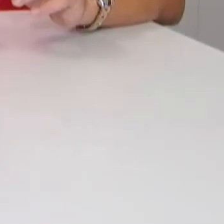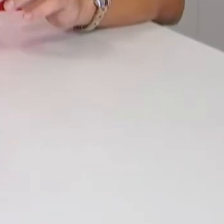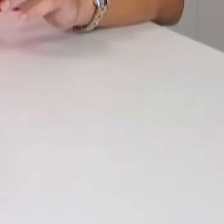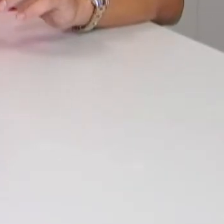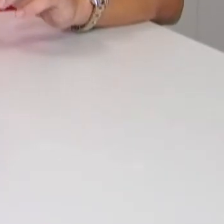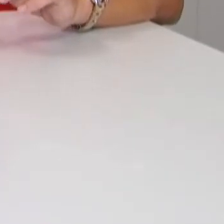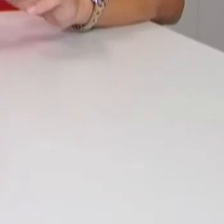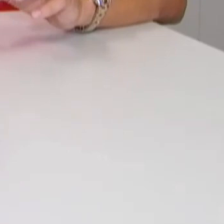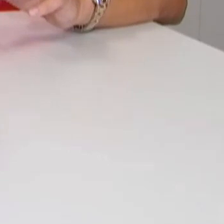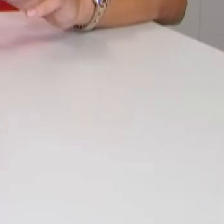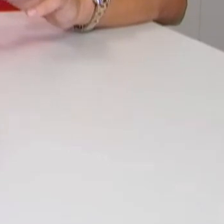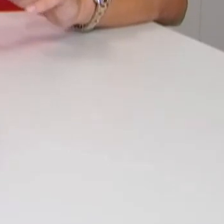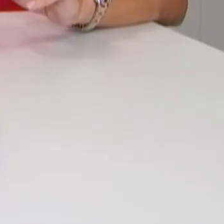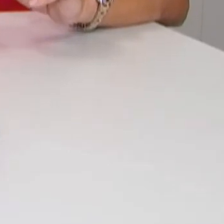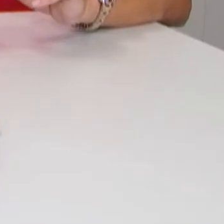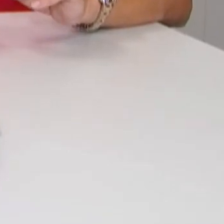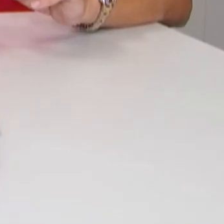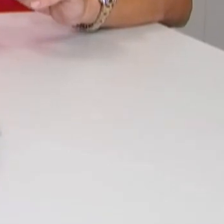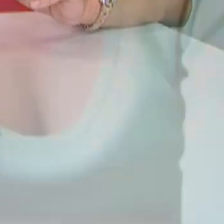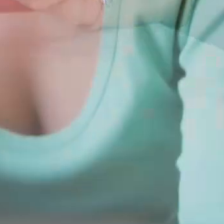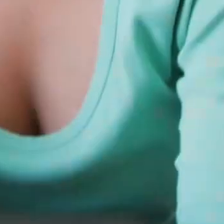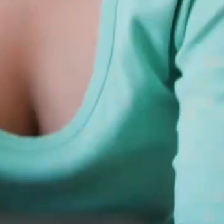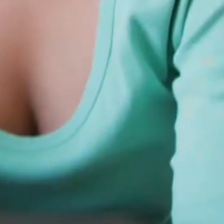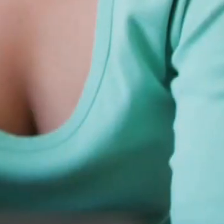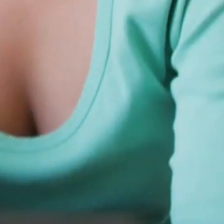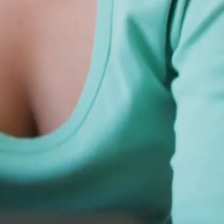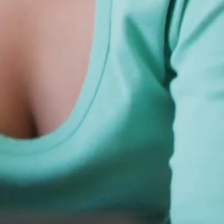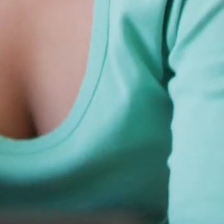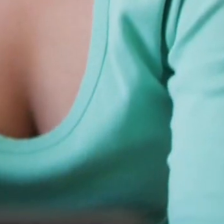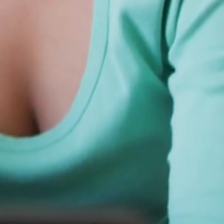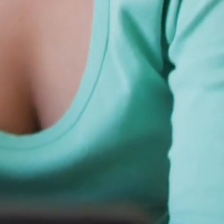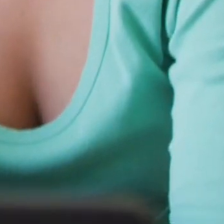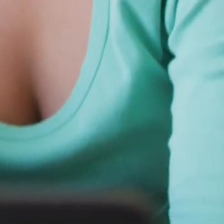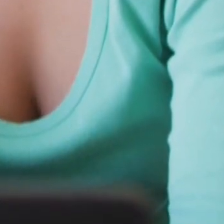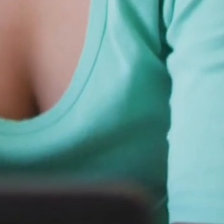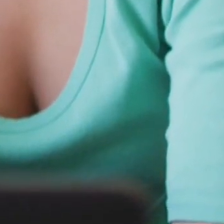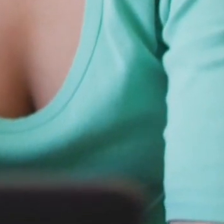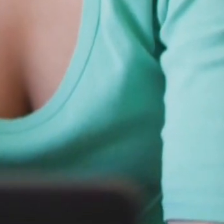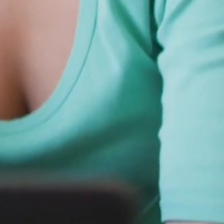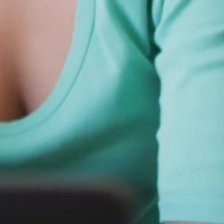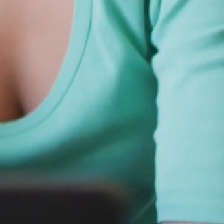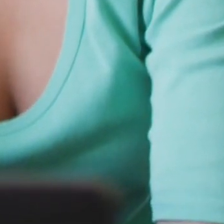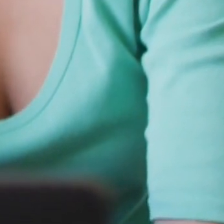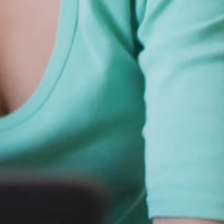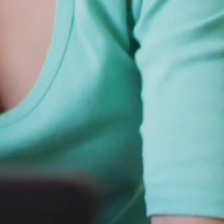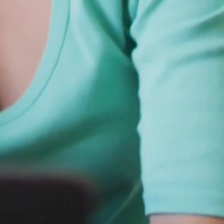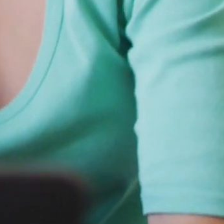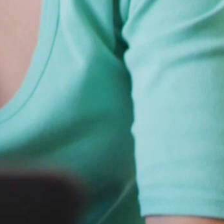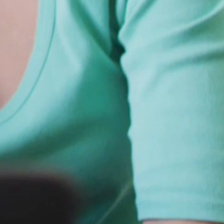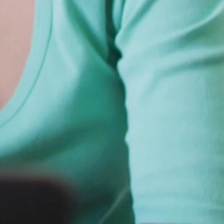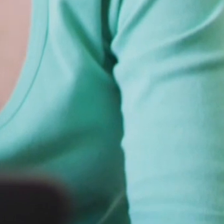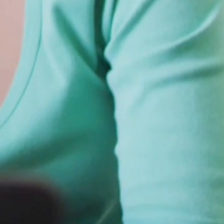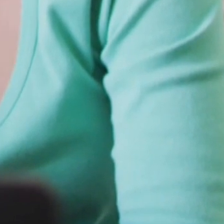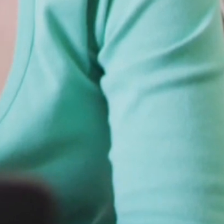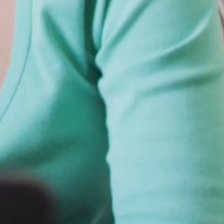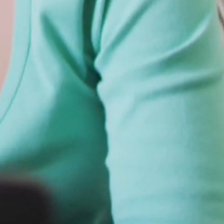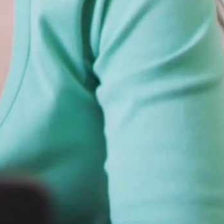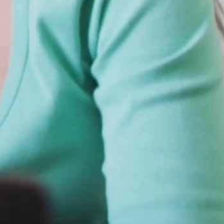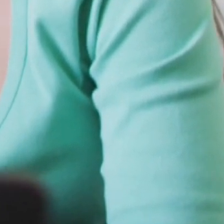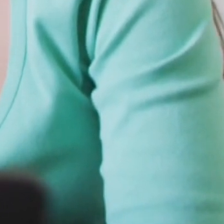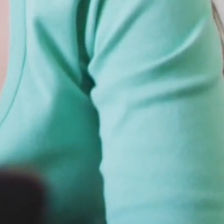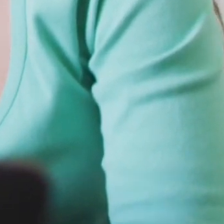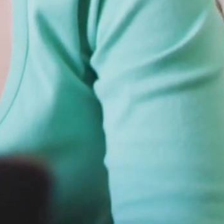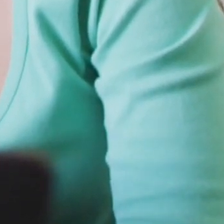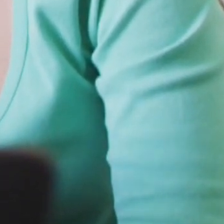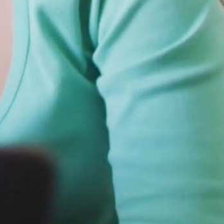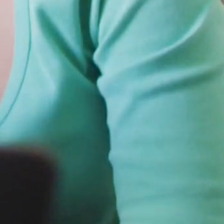algumas situações aí chaves dentro desse contexto. Talvez o primeiro ponto ali quando for contratar um plano